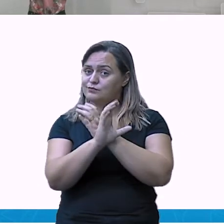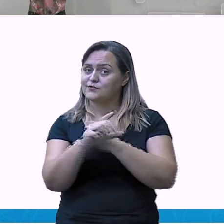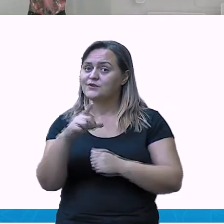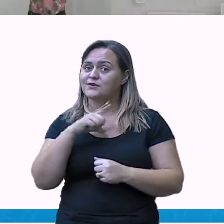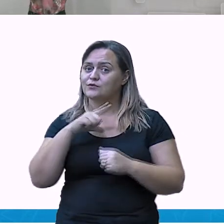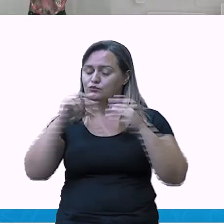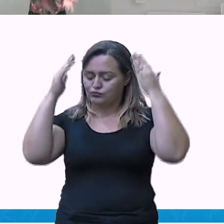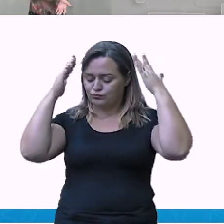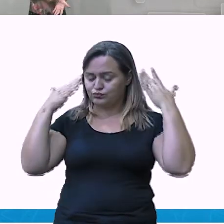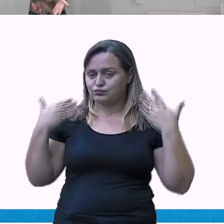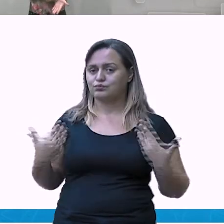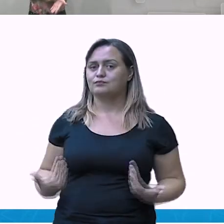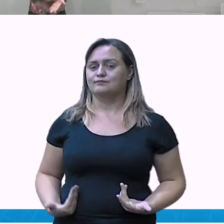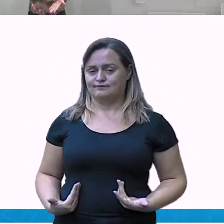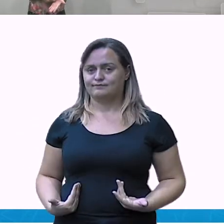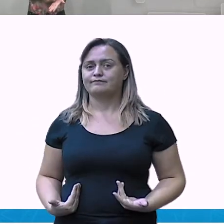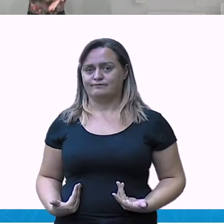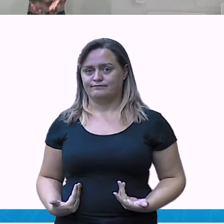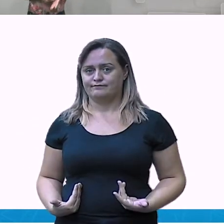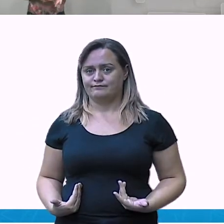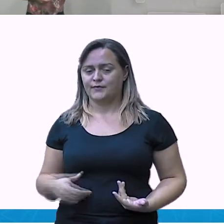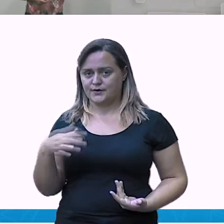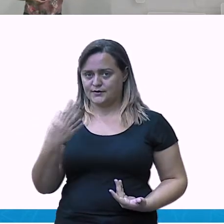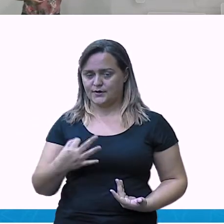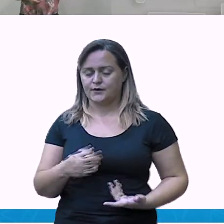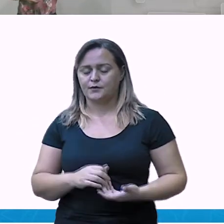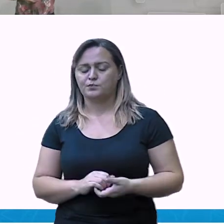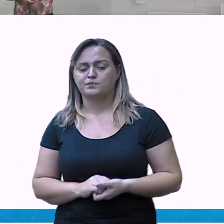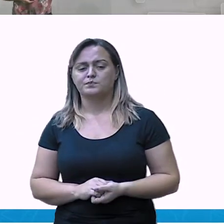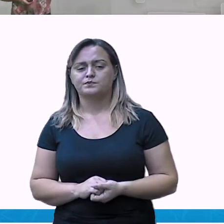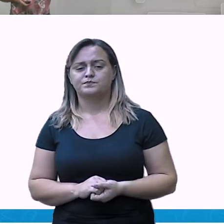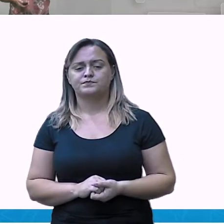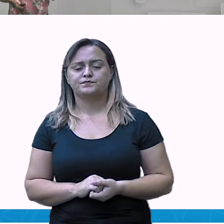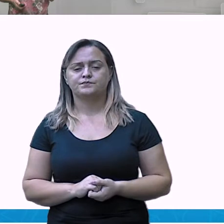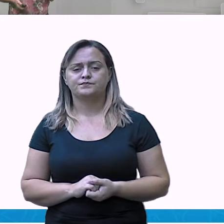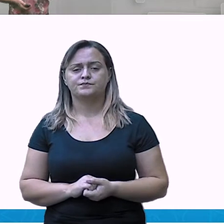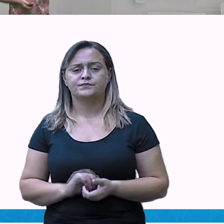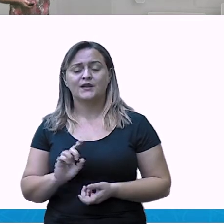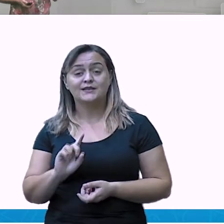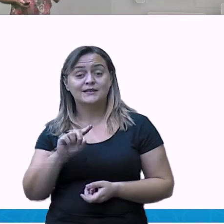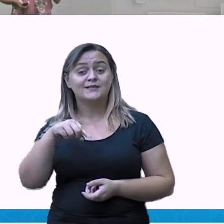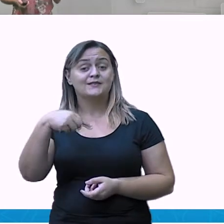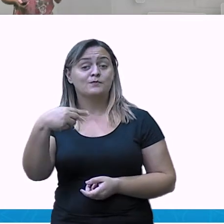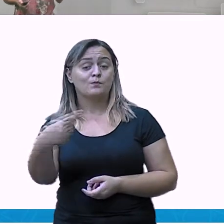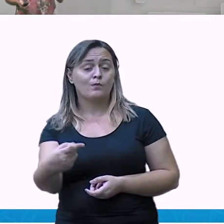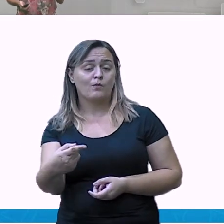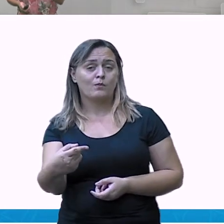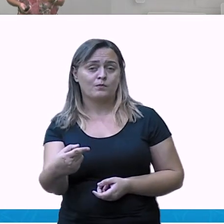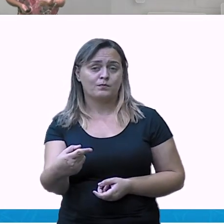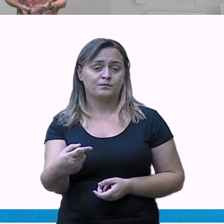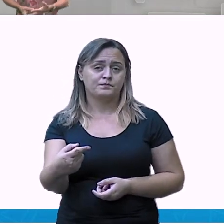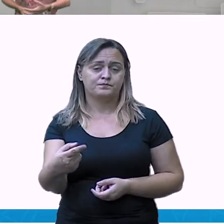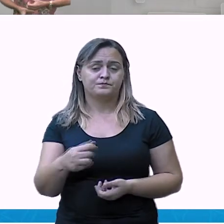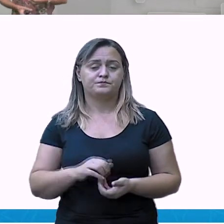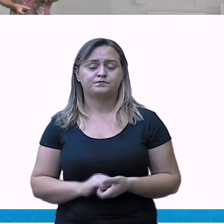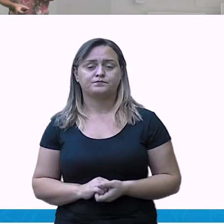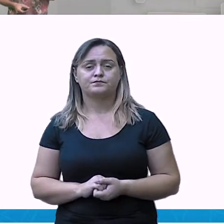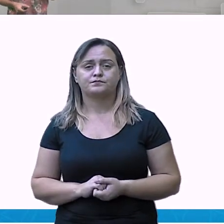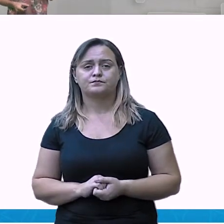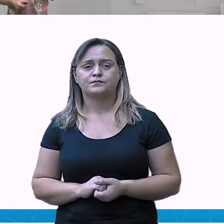o esqueleto humano, tá? Mais adiante, dependendo do seu grau